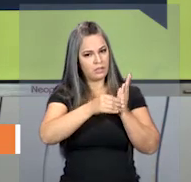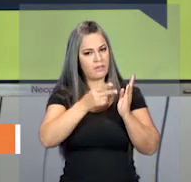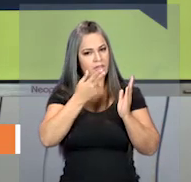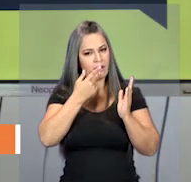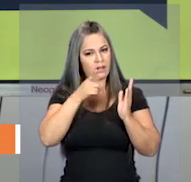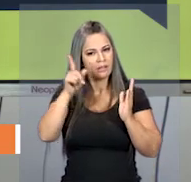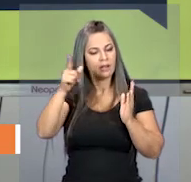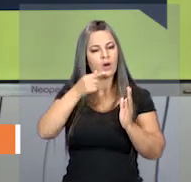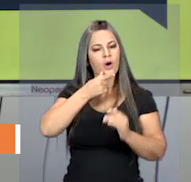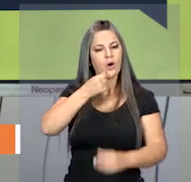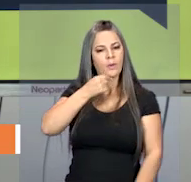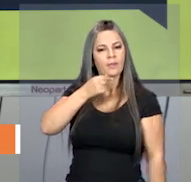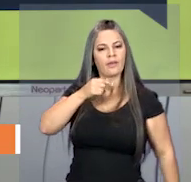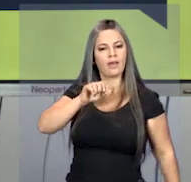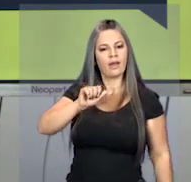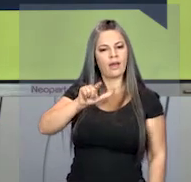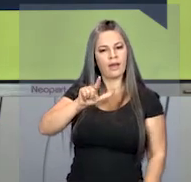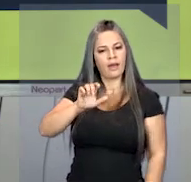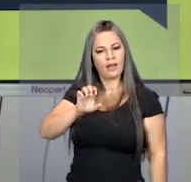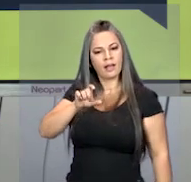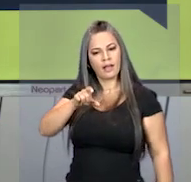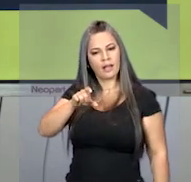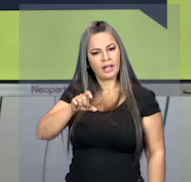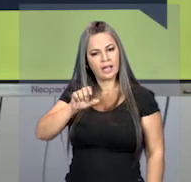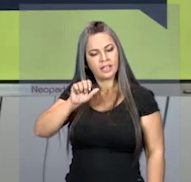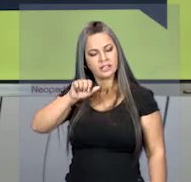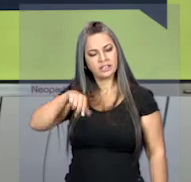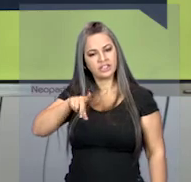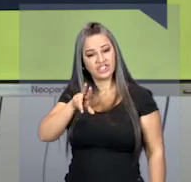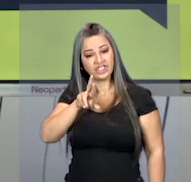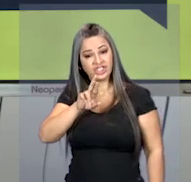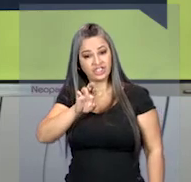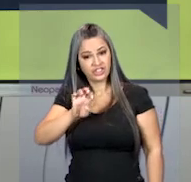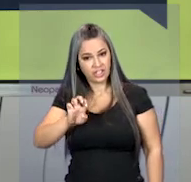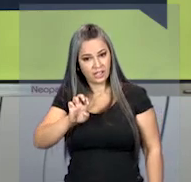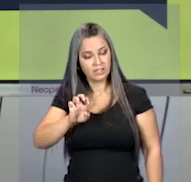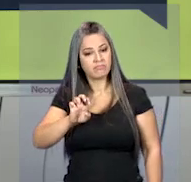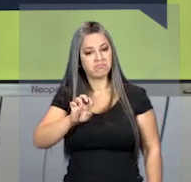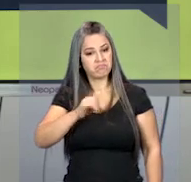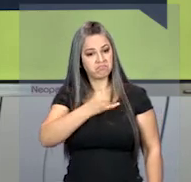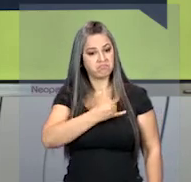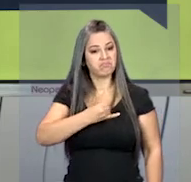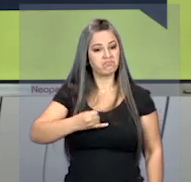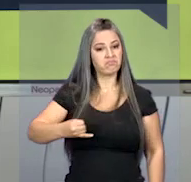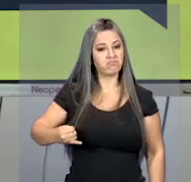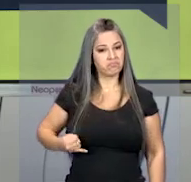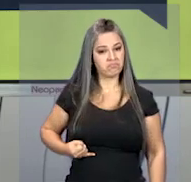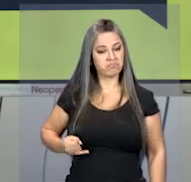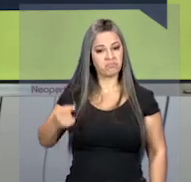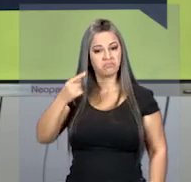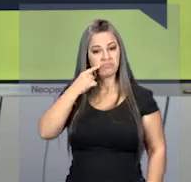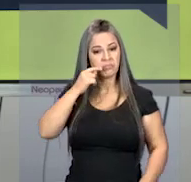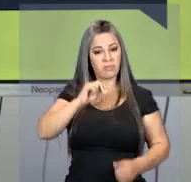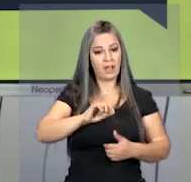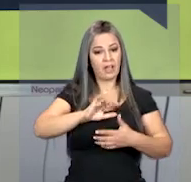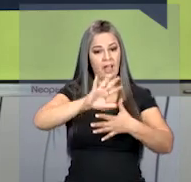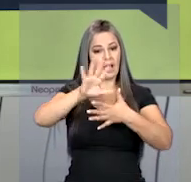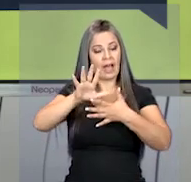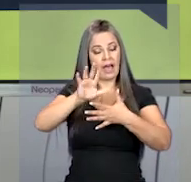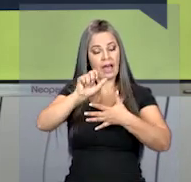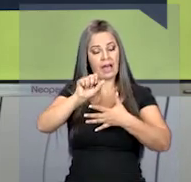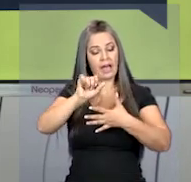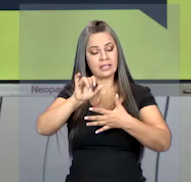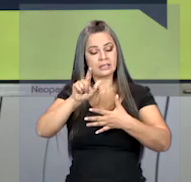grande imperador da Macedônia, o grande conquistador da Ásia toda, e do mundo todo na época dele,